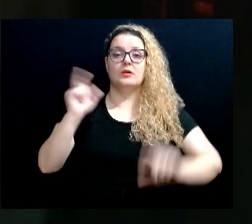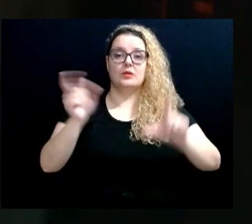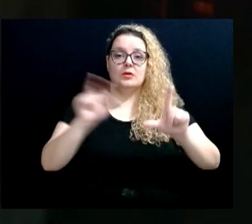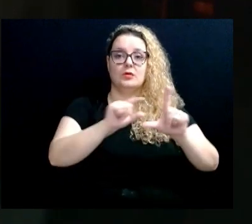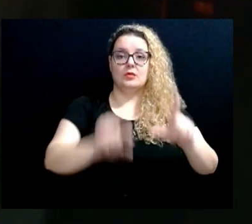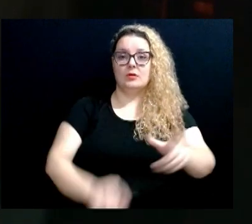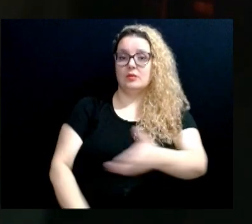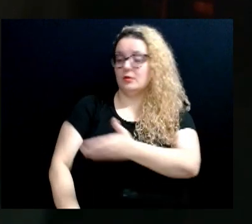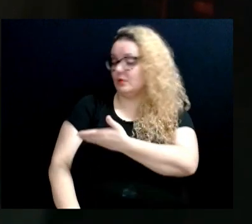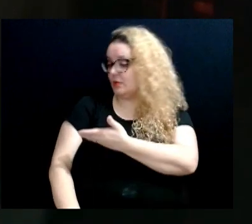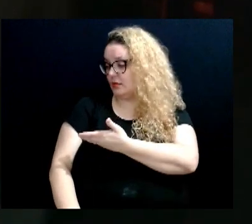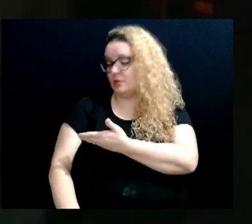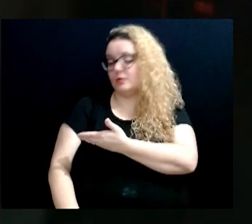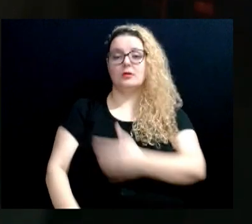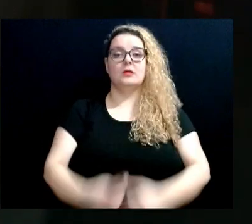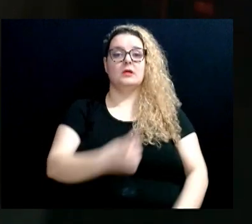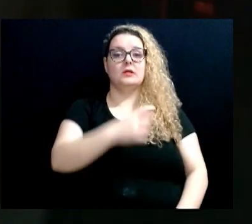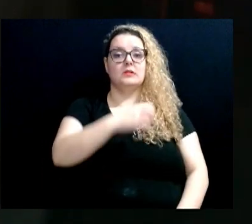tela,